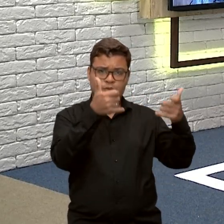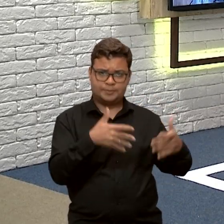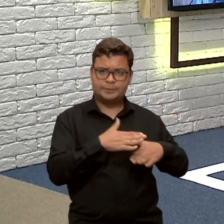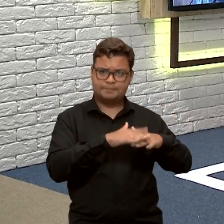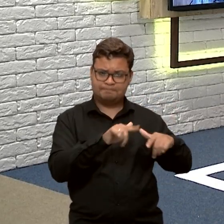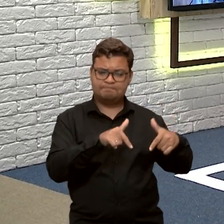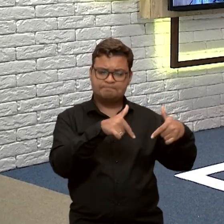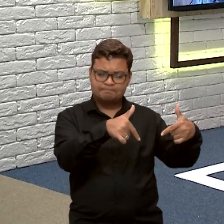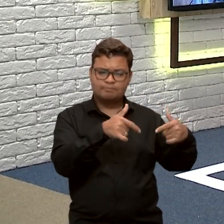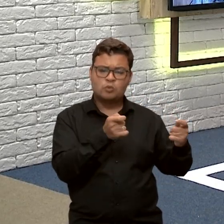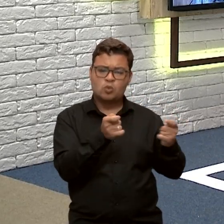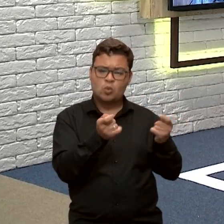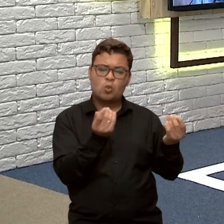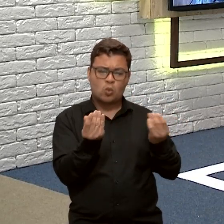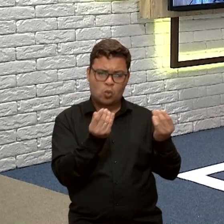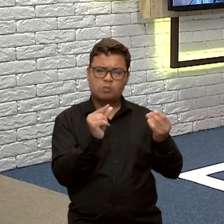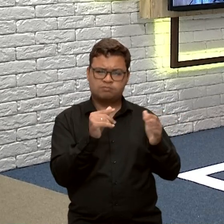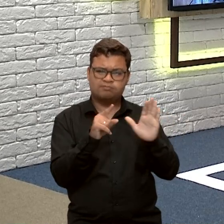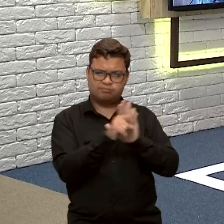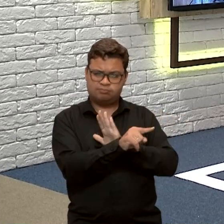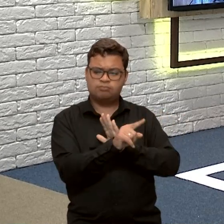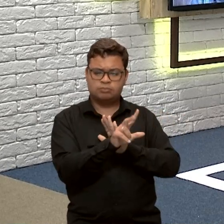nossa controle,